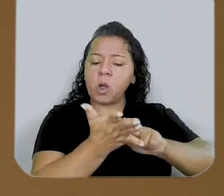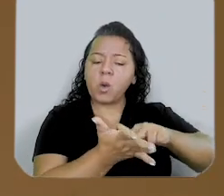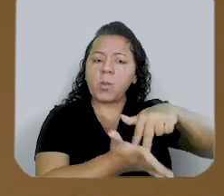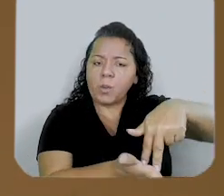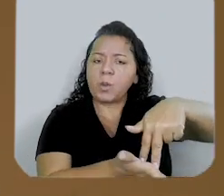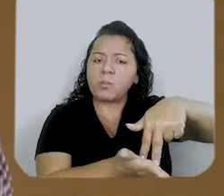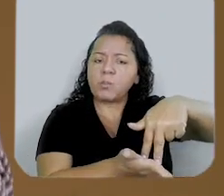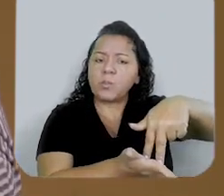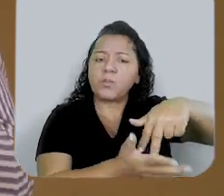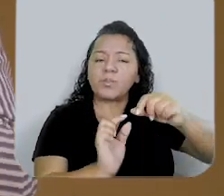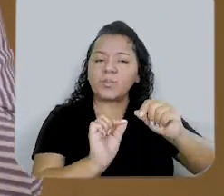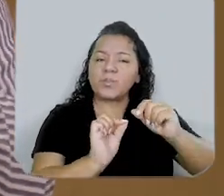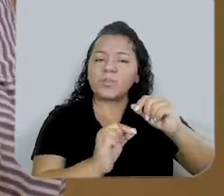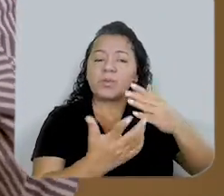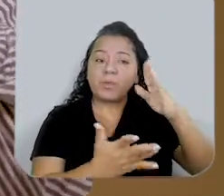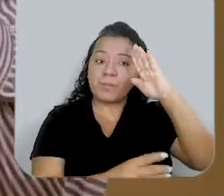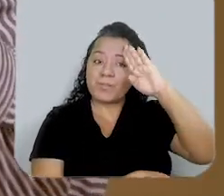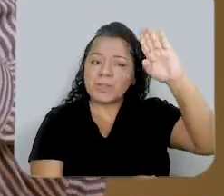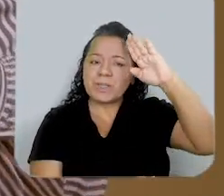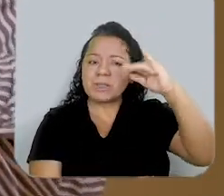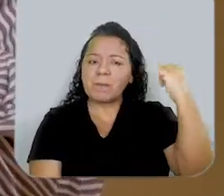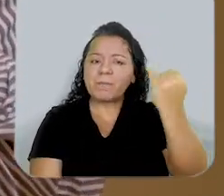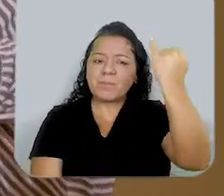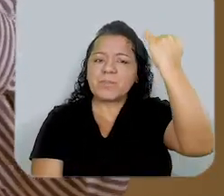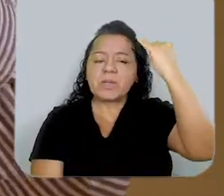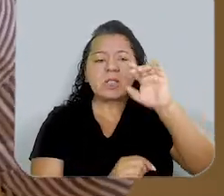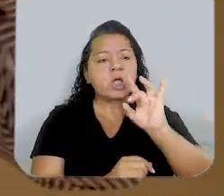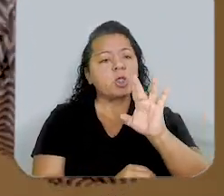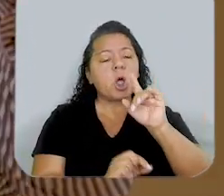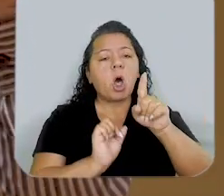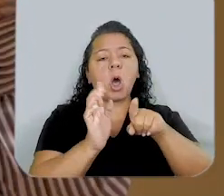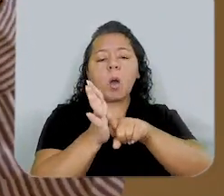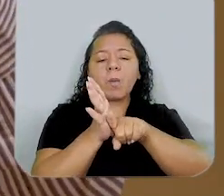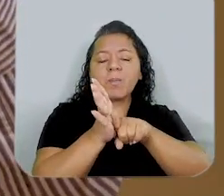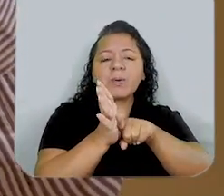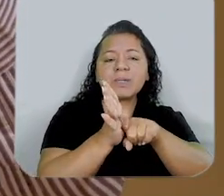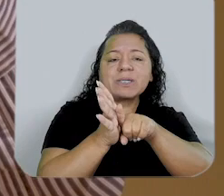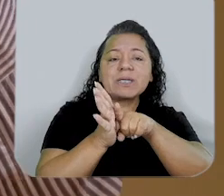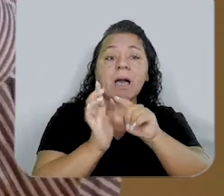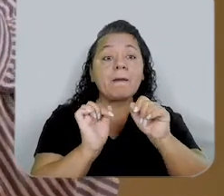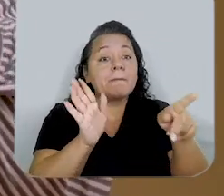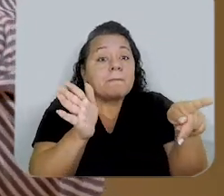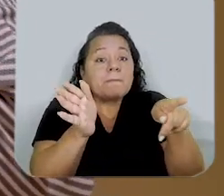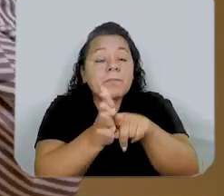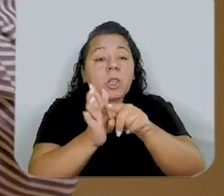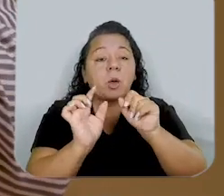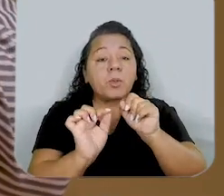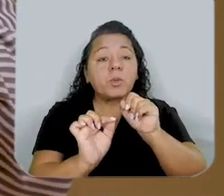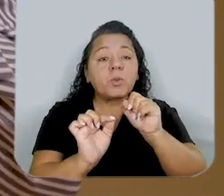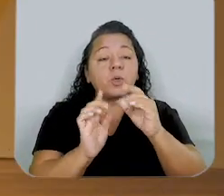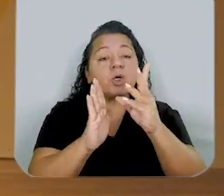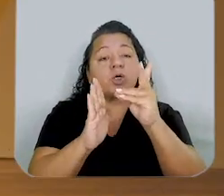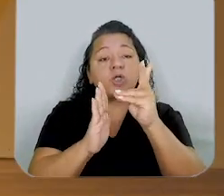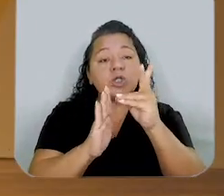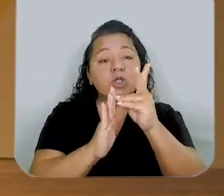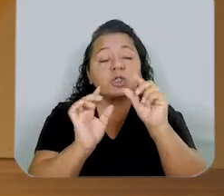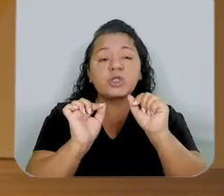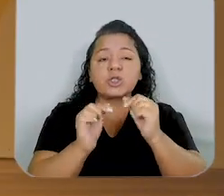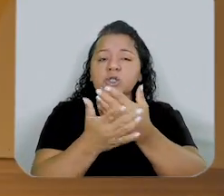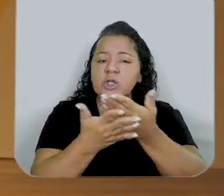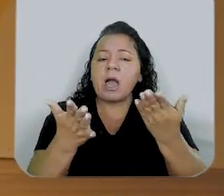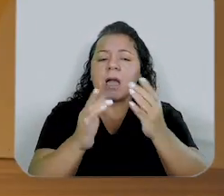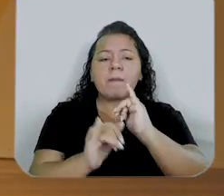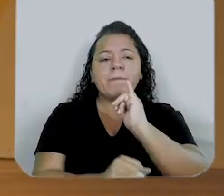protagonistas disso. Né? Que não seja exatamente um pesquisador, né, a academia, mas que o indígena esteja dentro da academia. Né, que